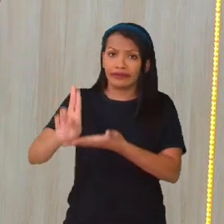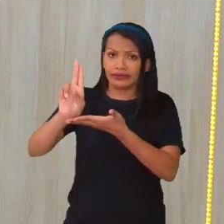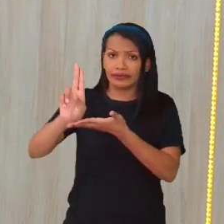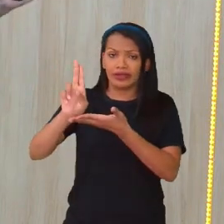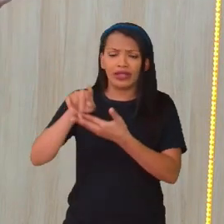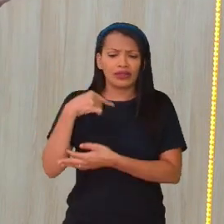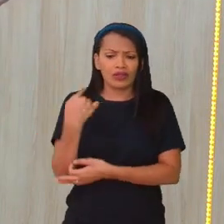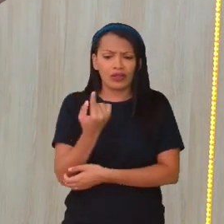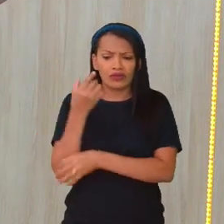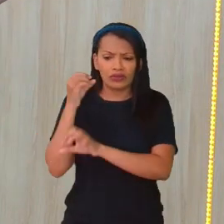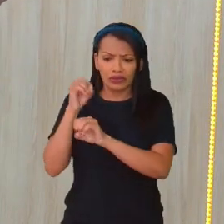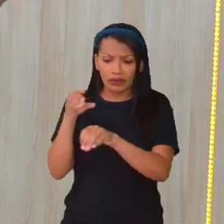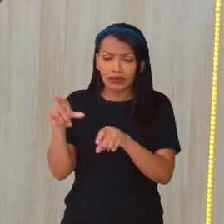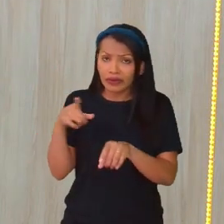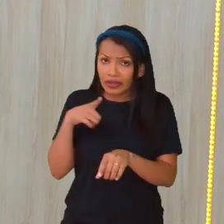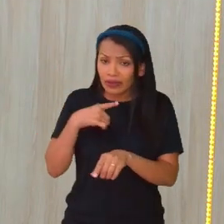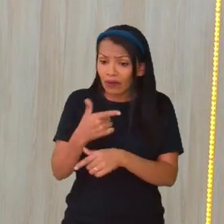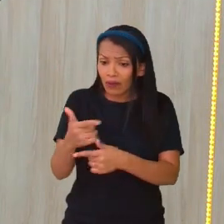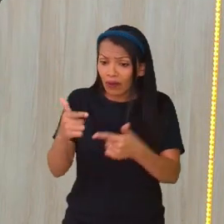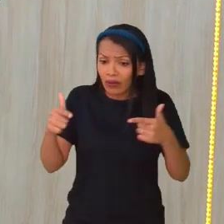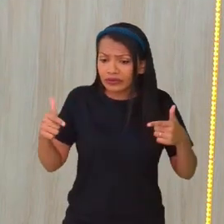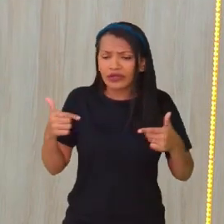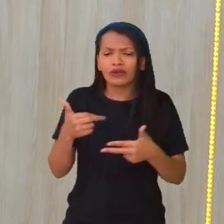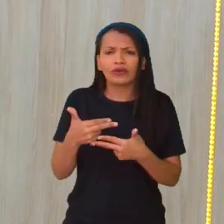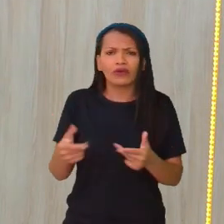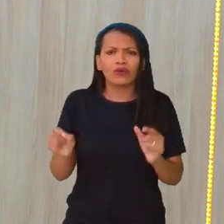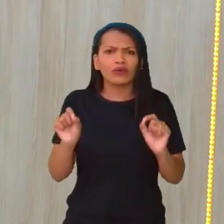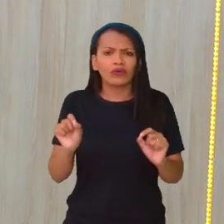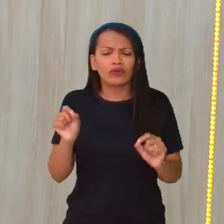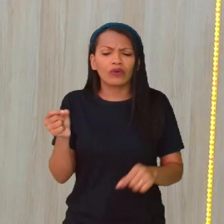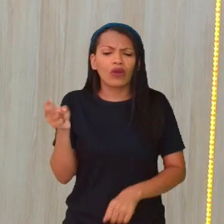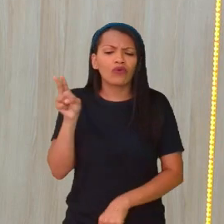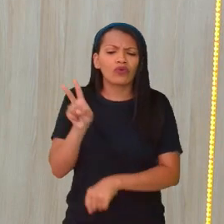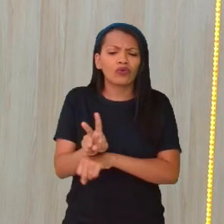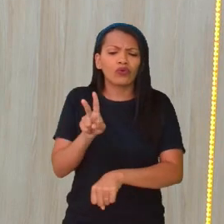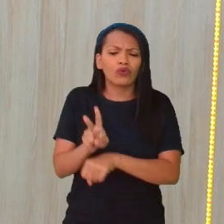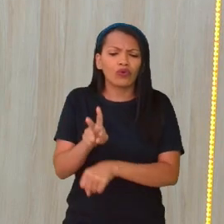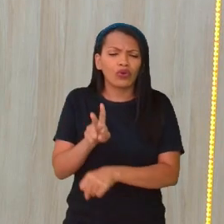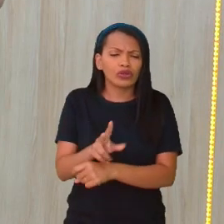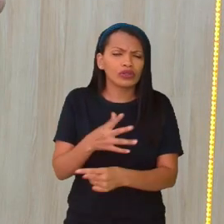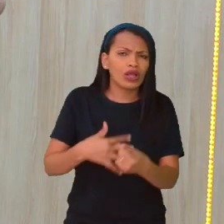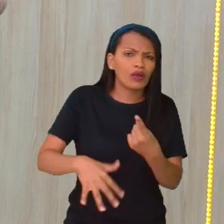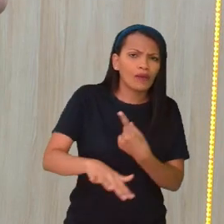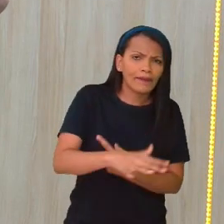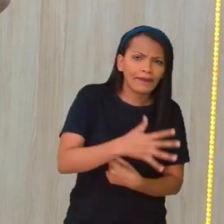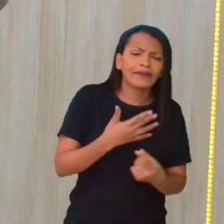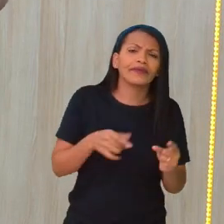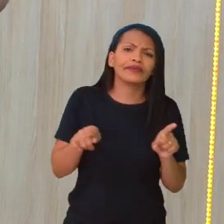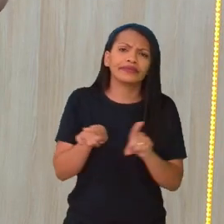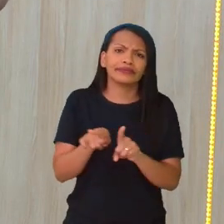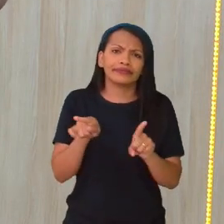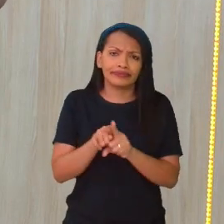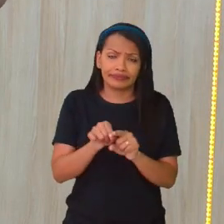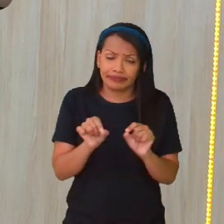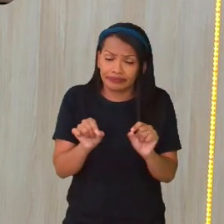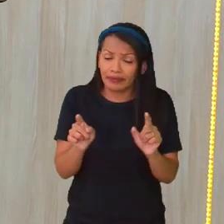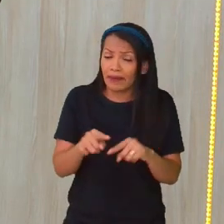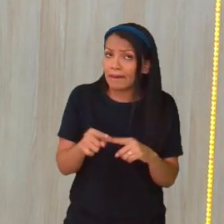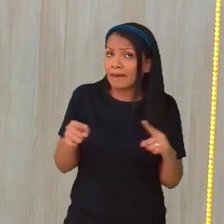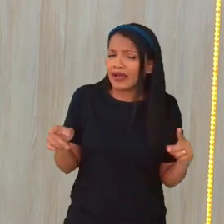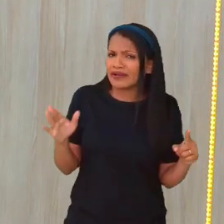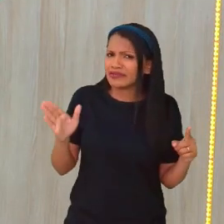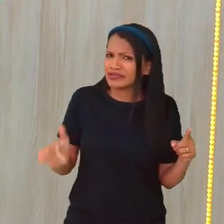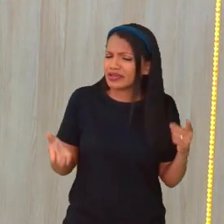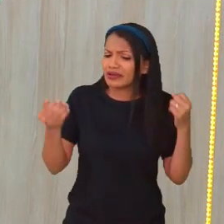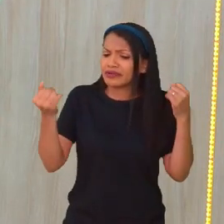educação. Tem outras questões, gente. Tem questão de saneamento, tem uma série de questões. Mobilidade. Mas, já que a